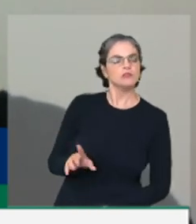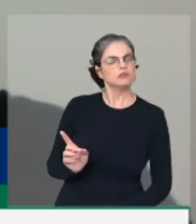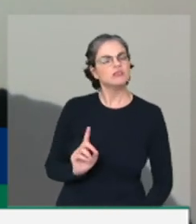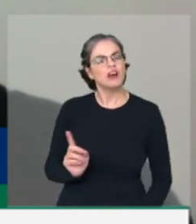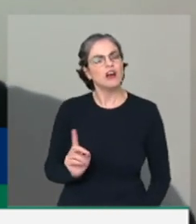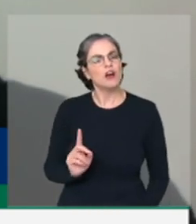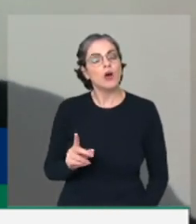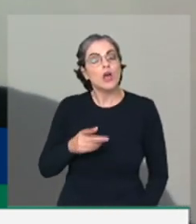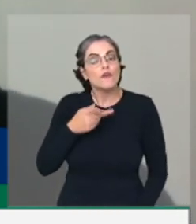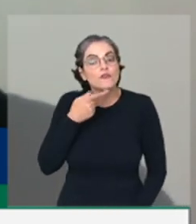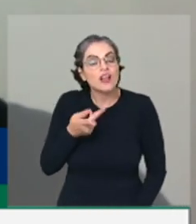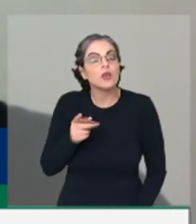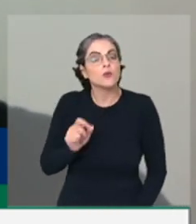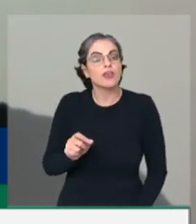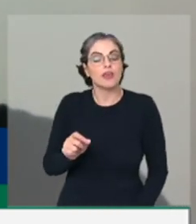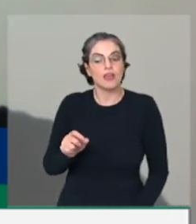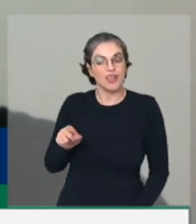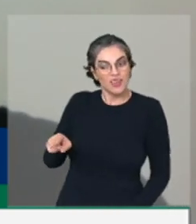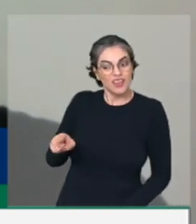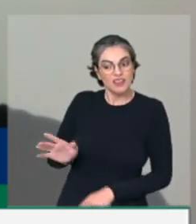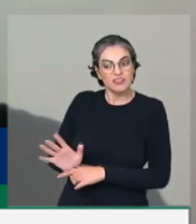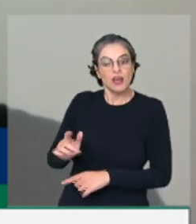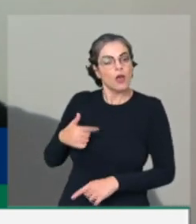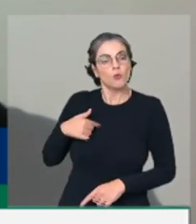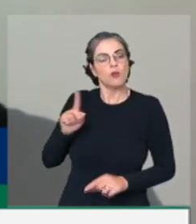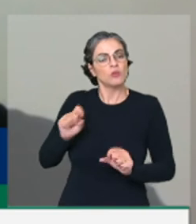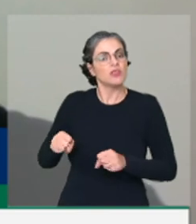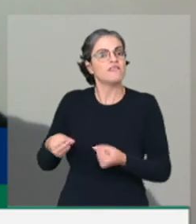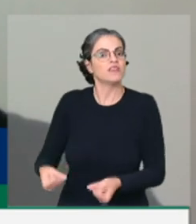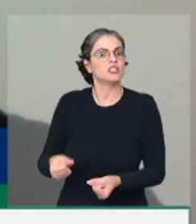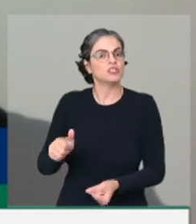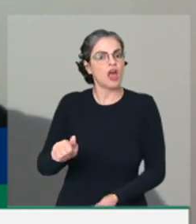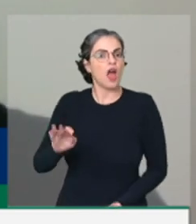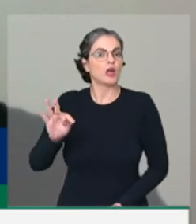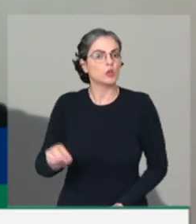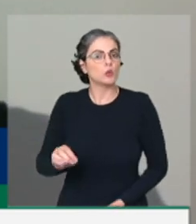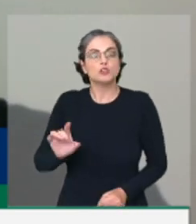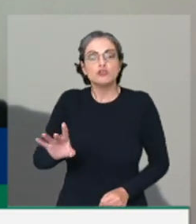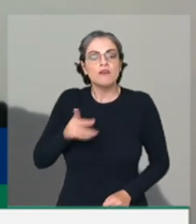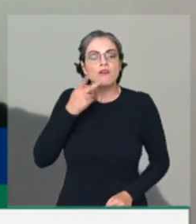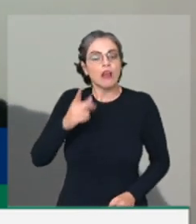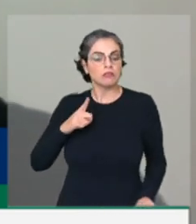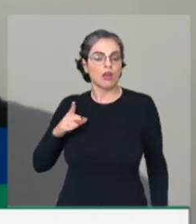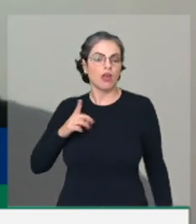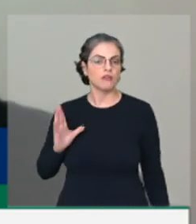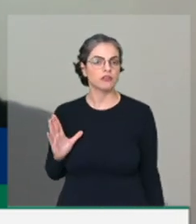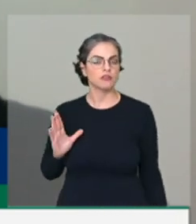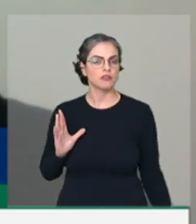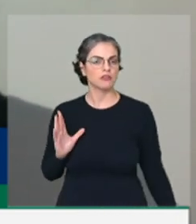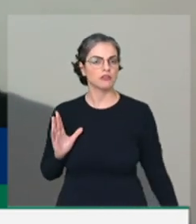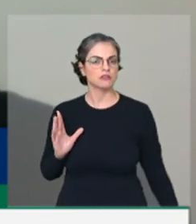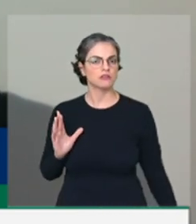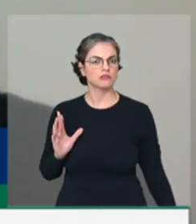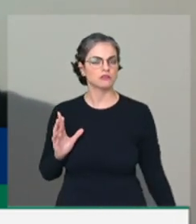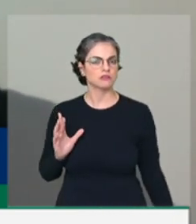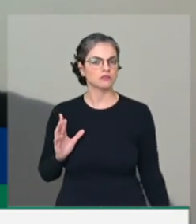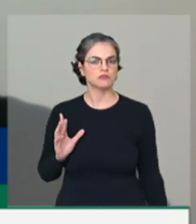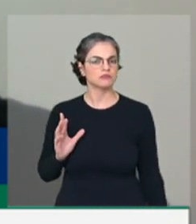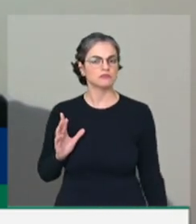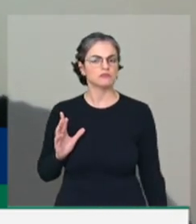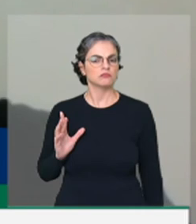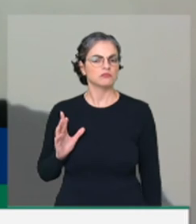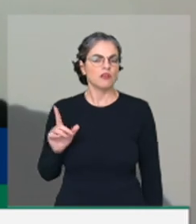disse que não defendi aquele ato, mas mencionei o ato. Não neguei a minha fala, neguei que defendi algum